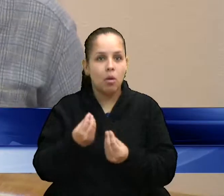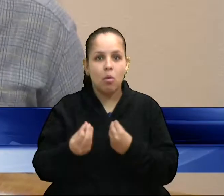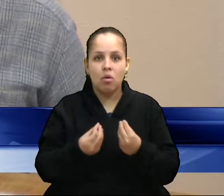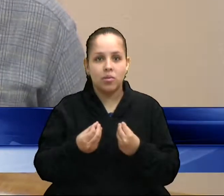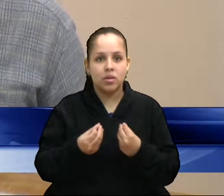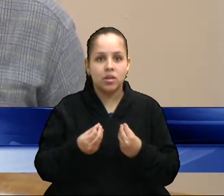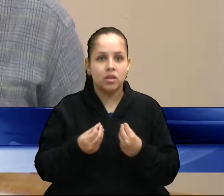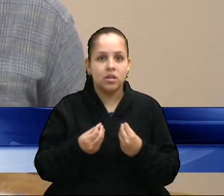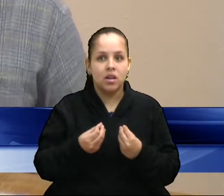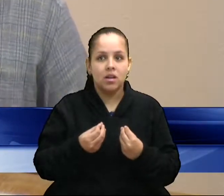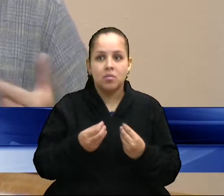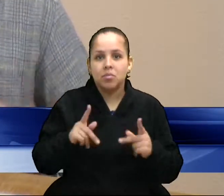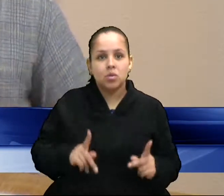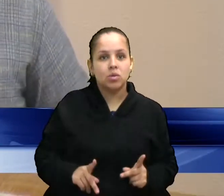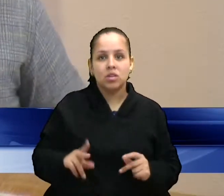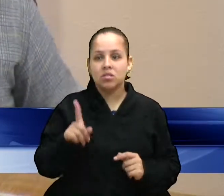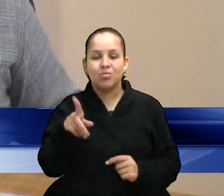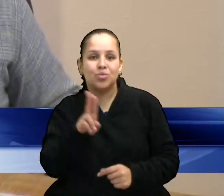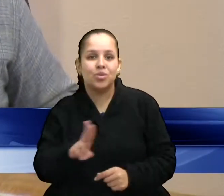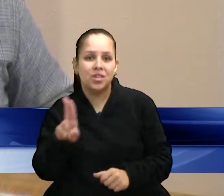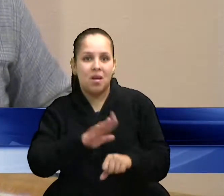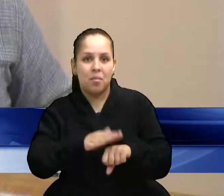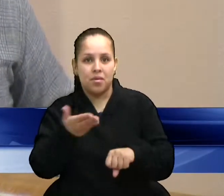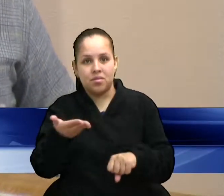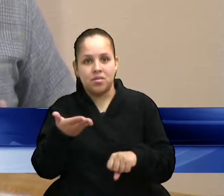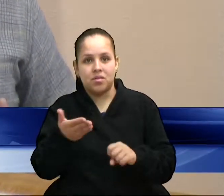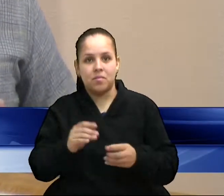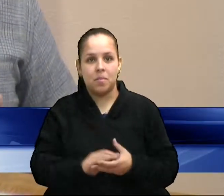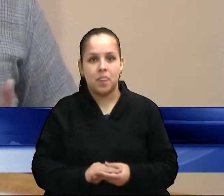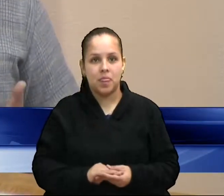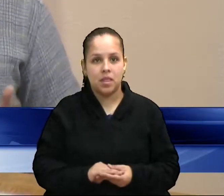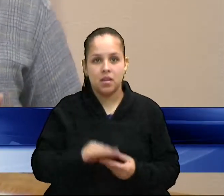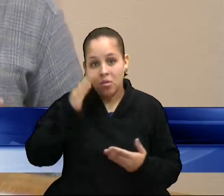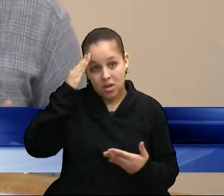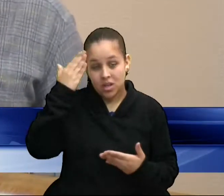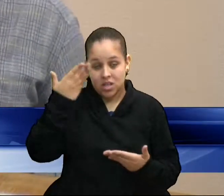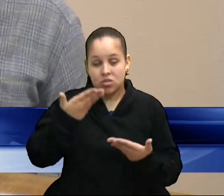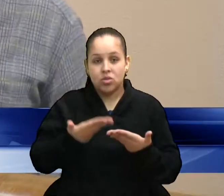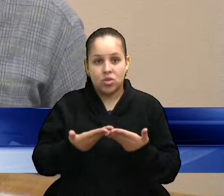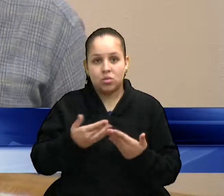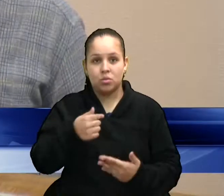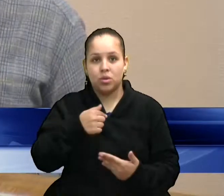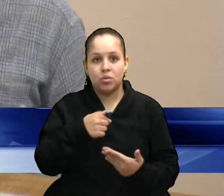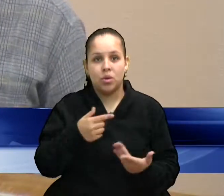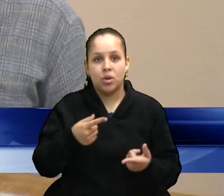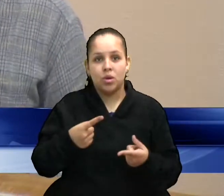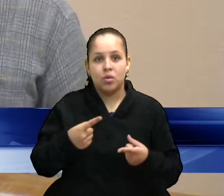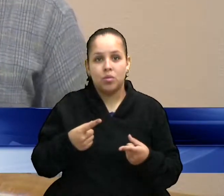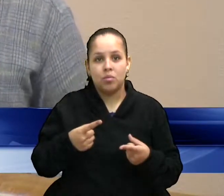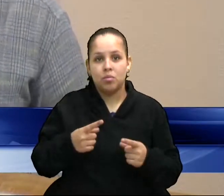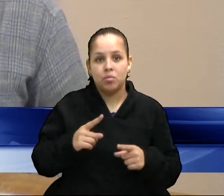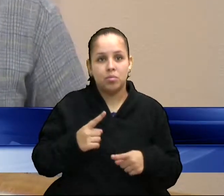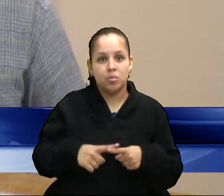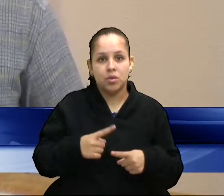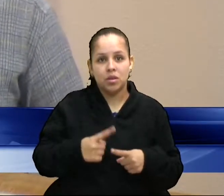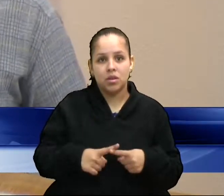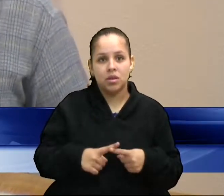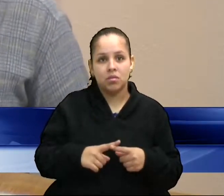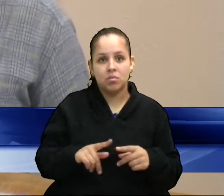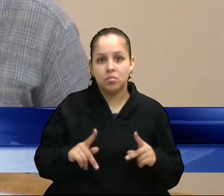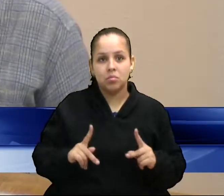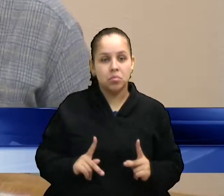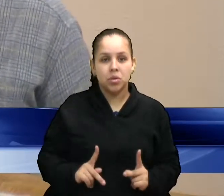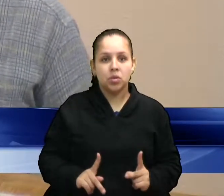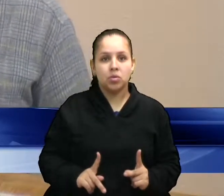de ser atrativo. E, além do mais, acredito eu, deixou de ser atrativo para quem está operando o sistema, que é o